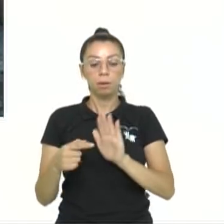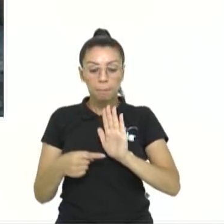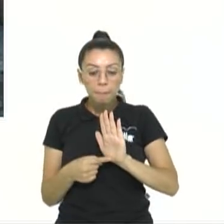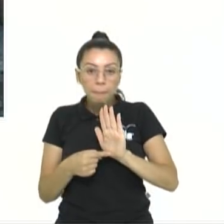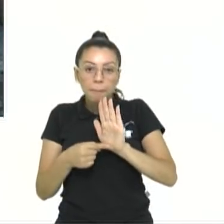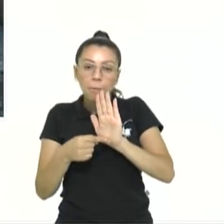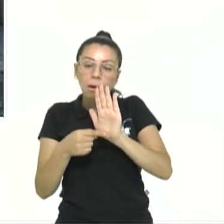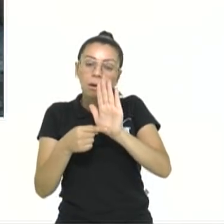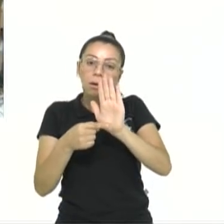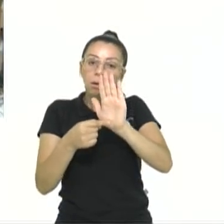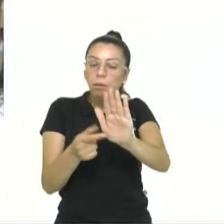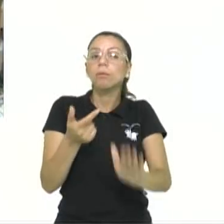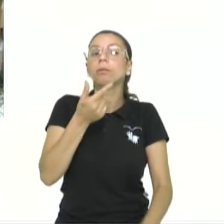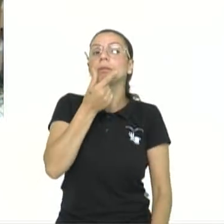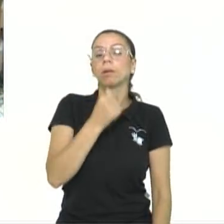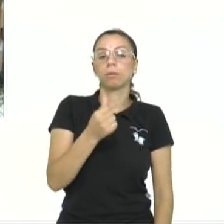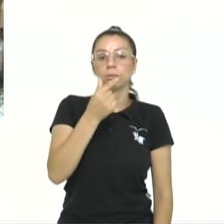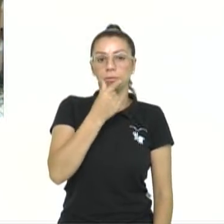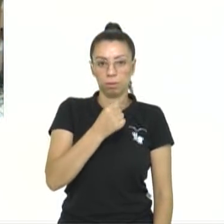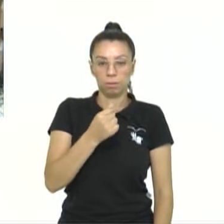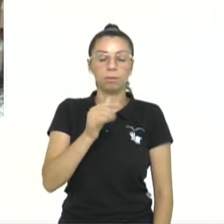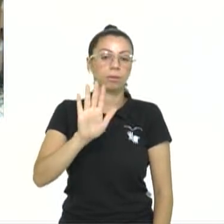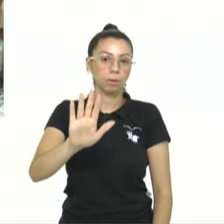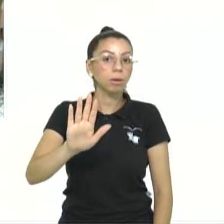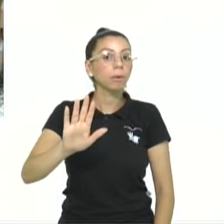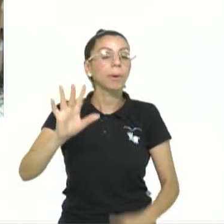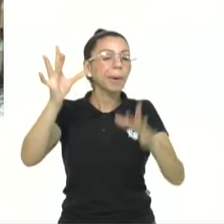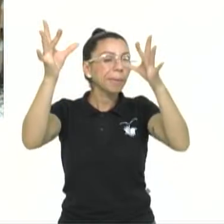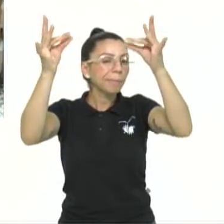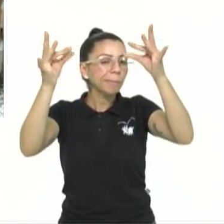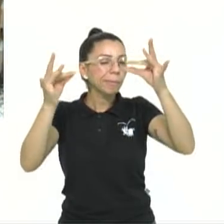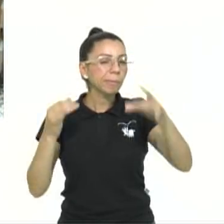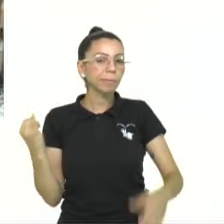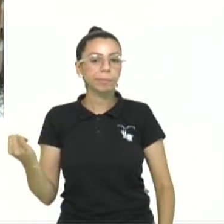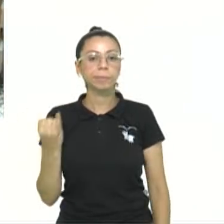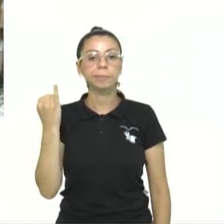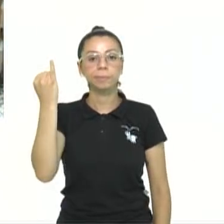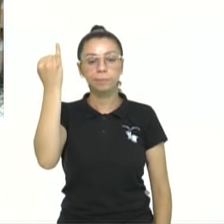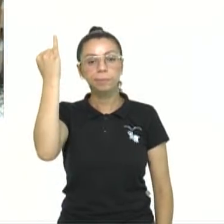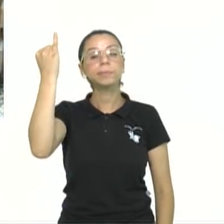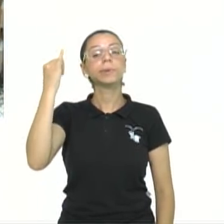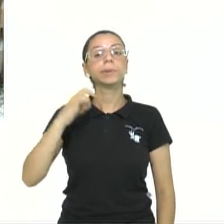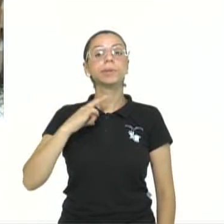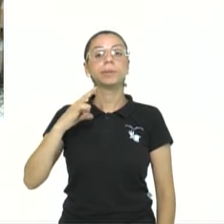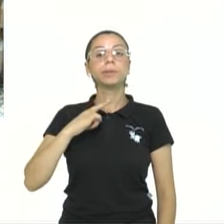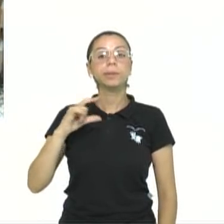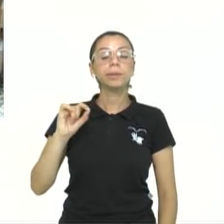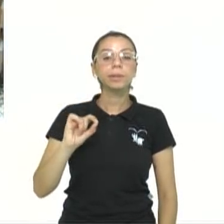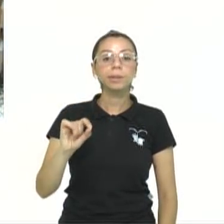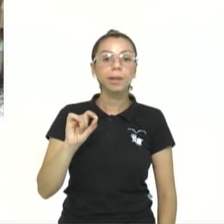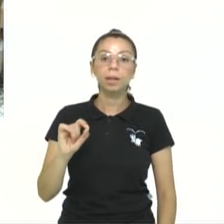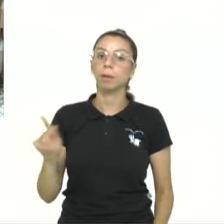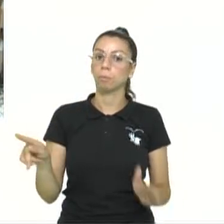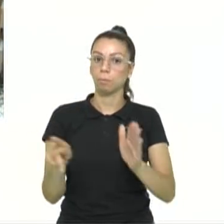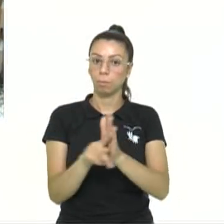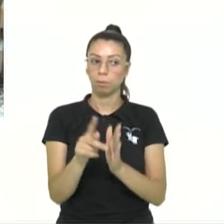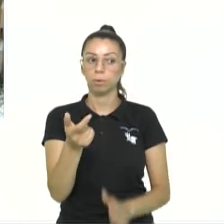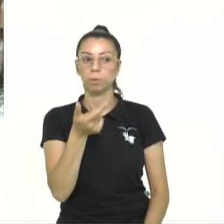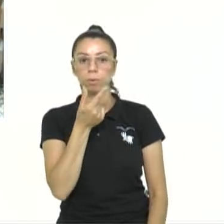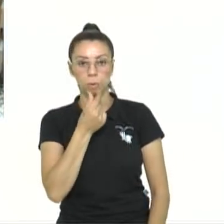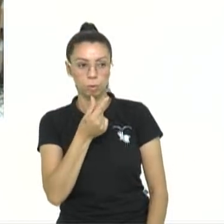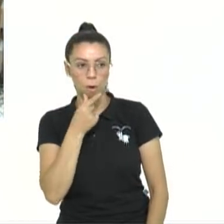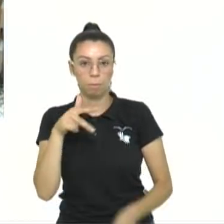trazido com esses homens. E um detalhe bem importante para a gente pensar aqui, que era uma atividade masculina. Então